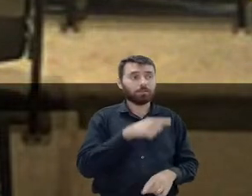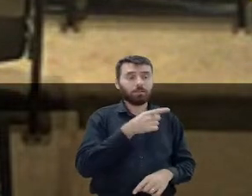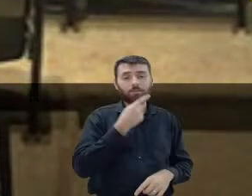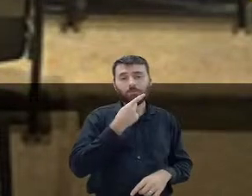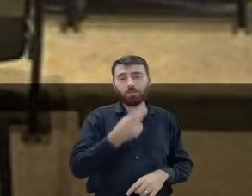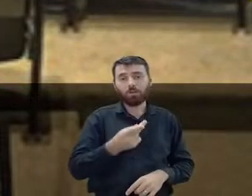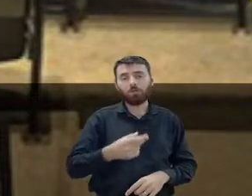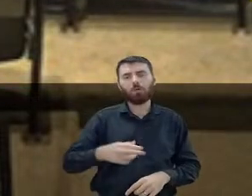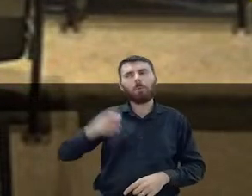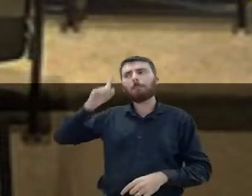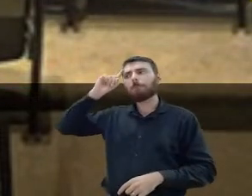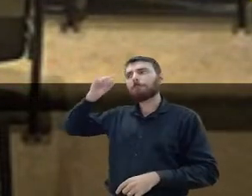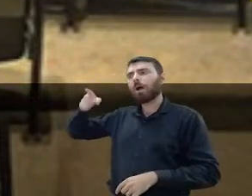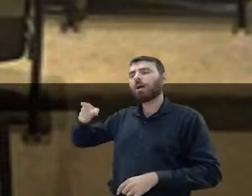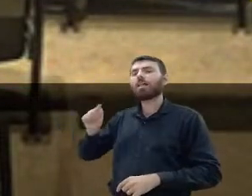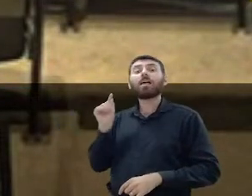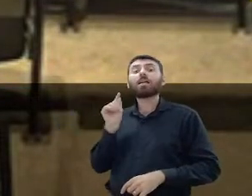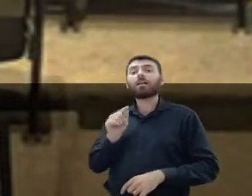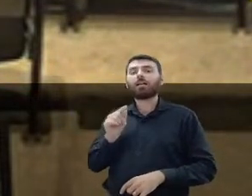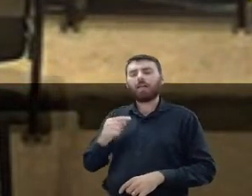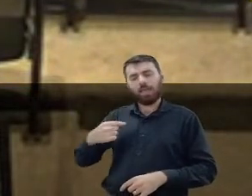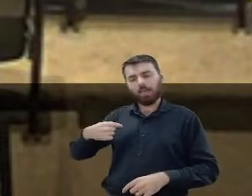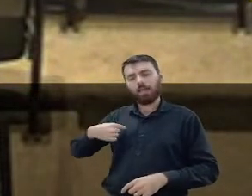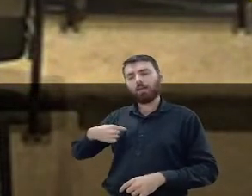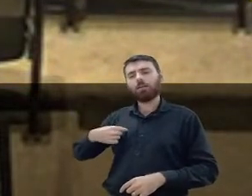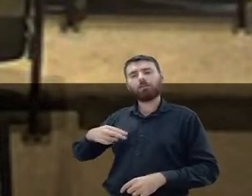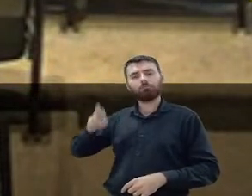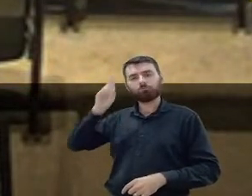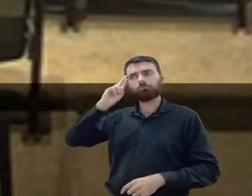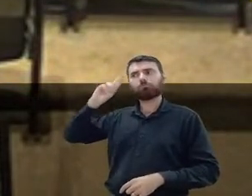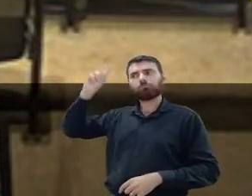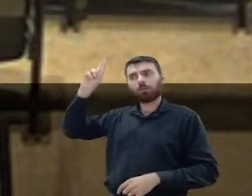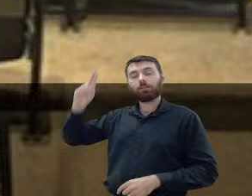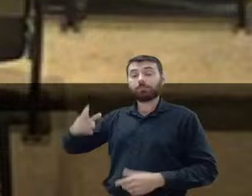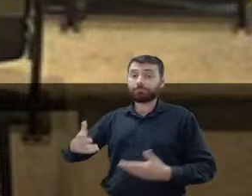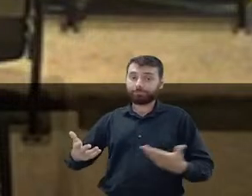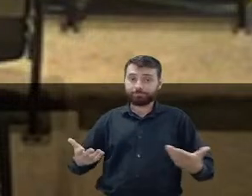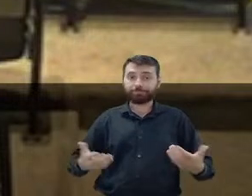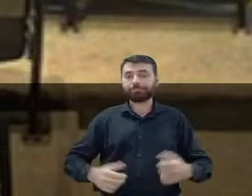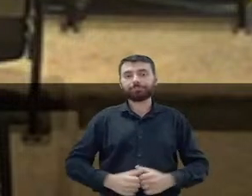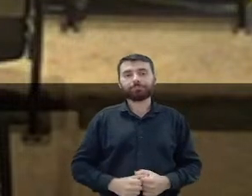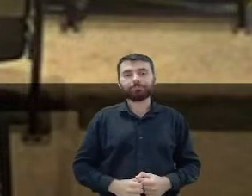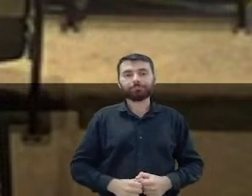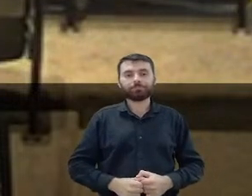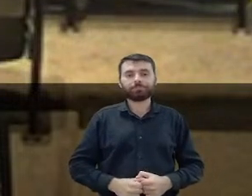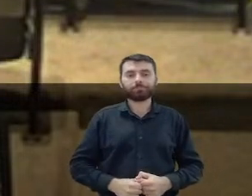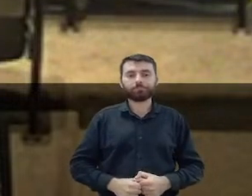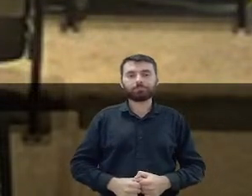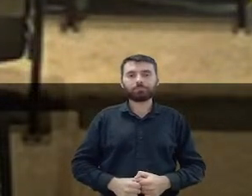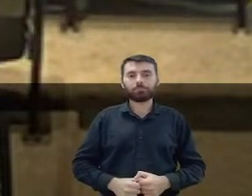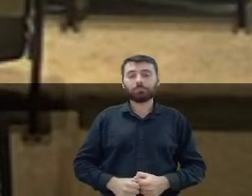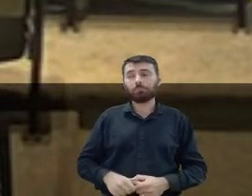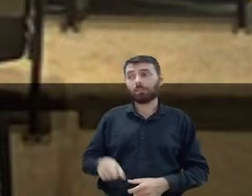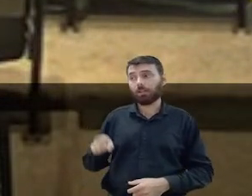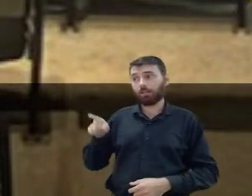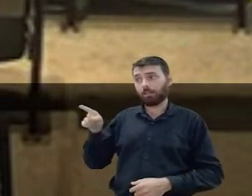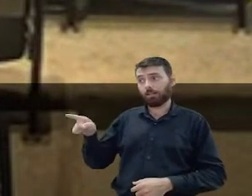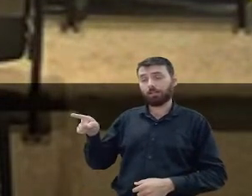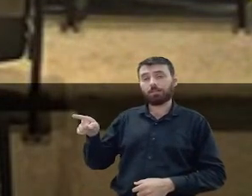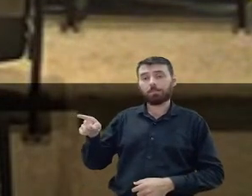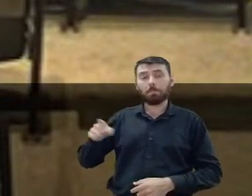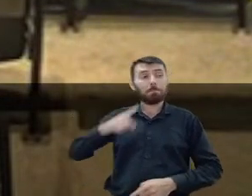como se constata do áudio do seu depoimento pessoal. A recorrente, ao contrário do recorrido, não detinha poder de mando